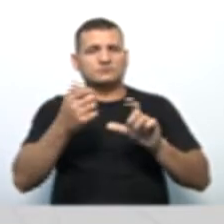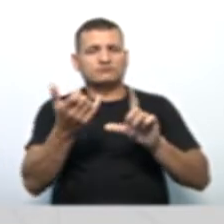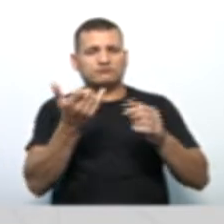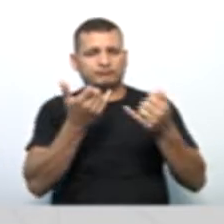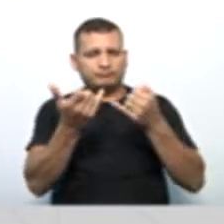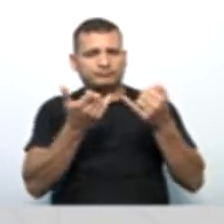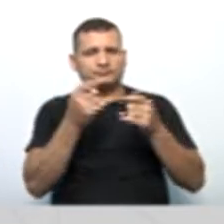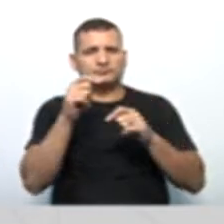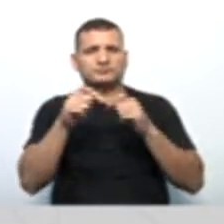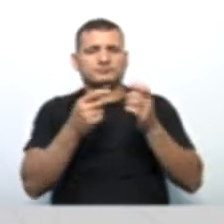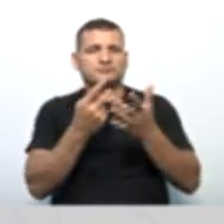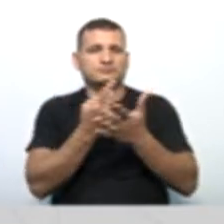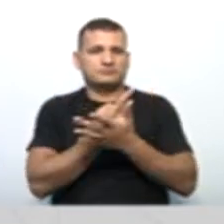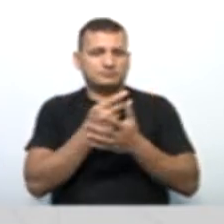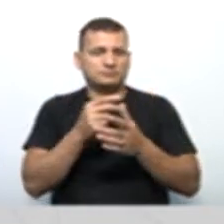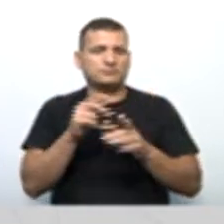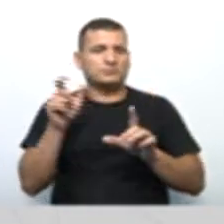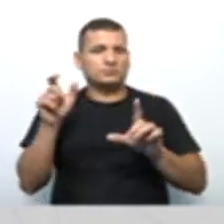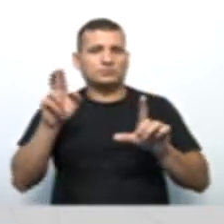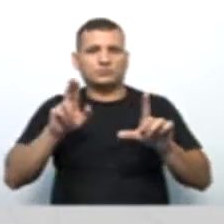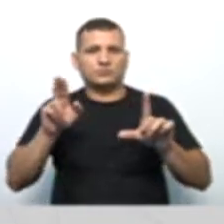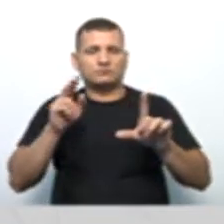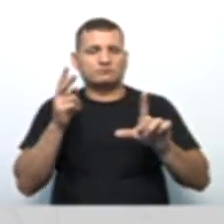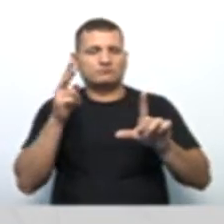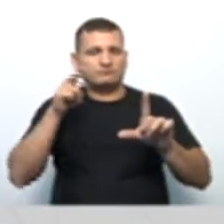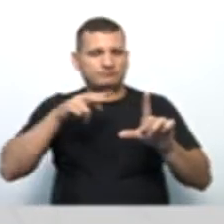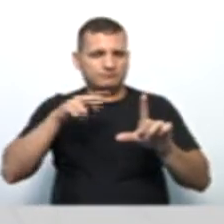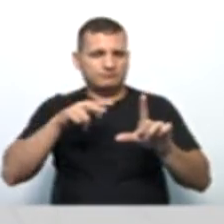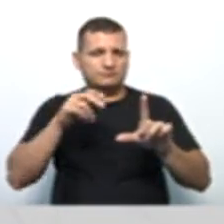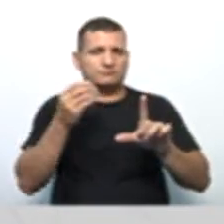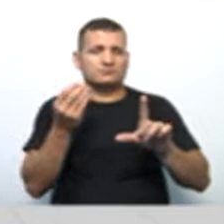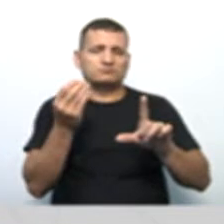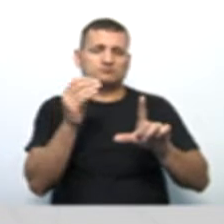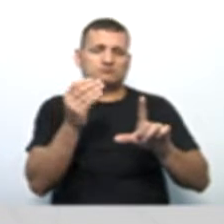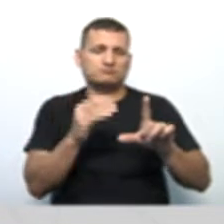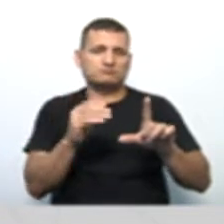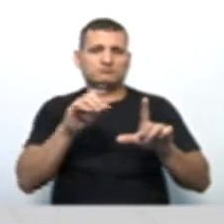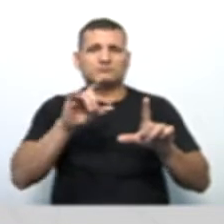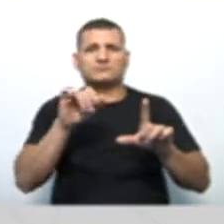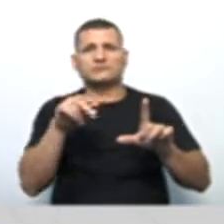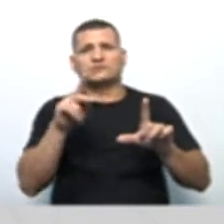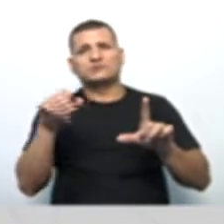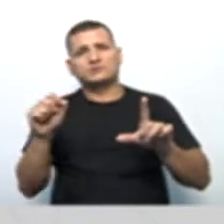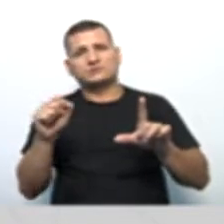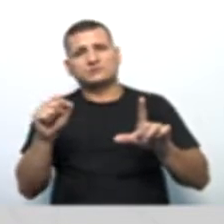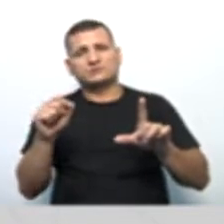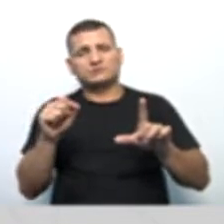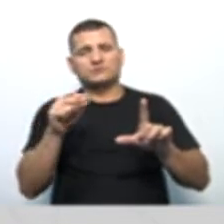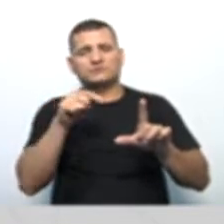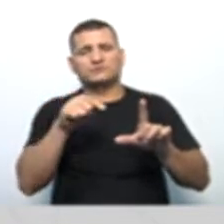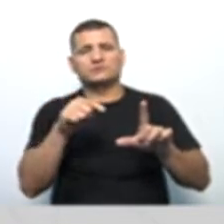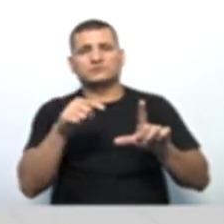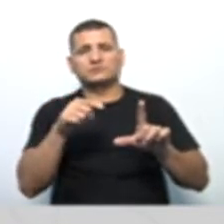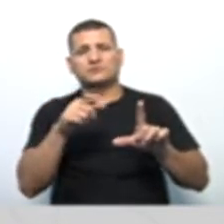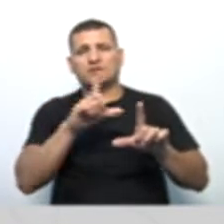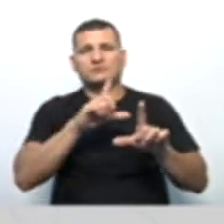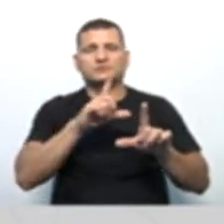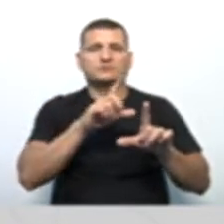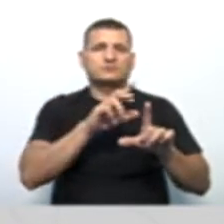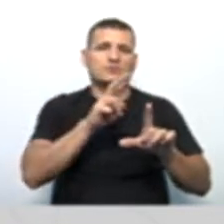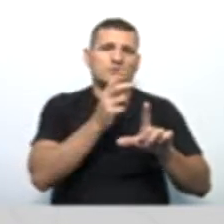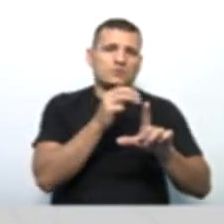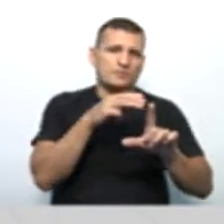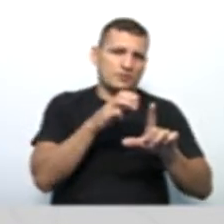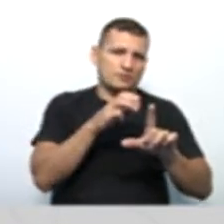em tempo real para o usuário então você tem que colocar 11 e 15 anos assim você estava no homem agora você está na página de